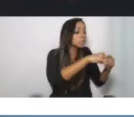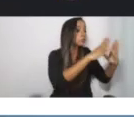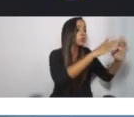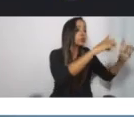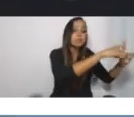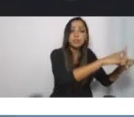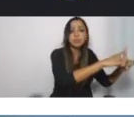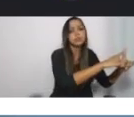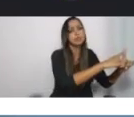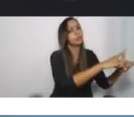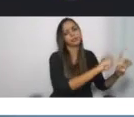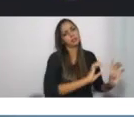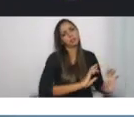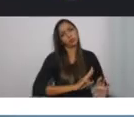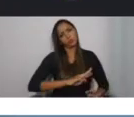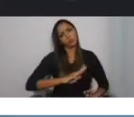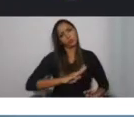consolo, muitas vezes,